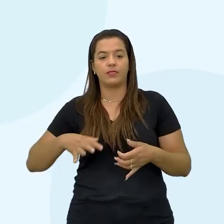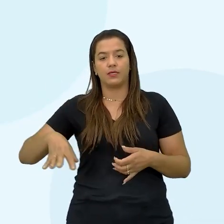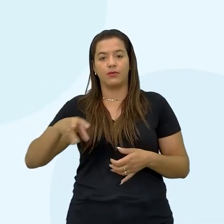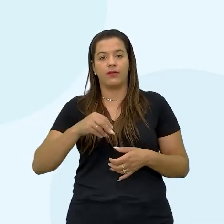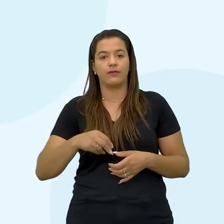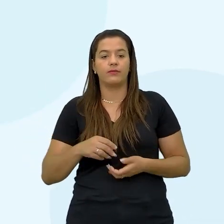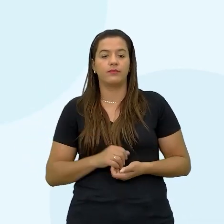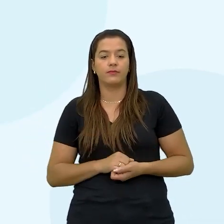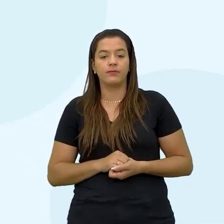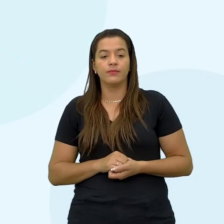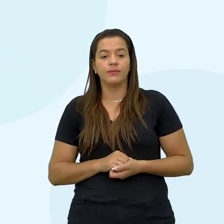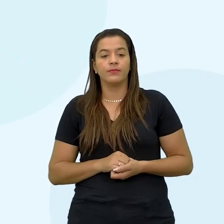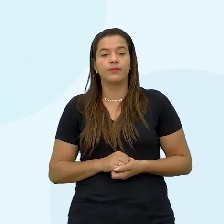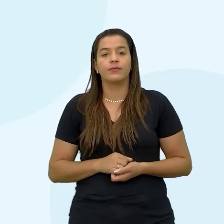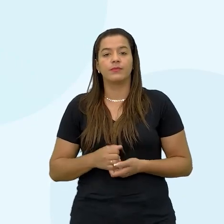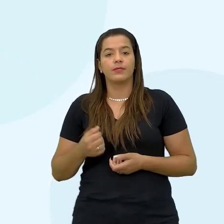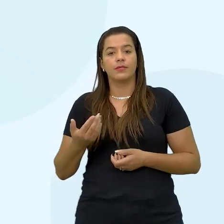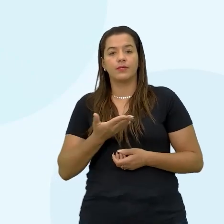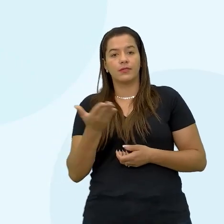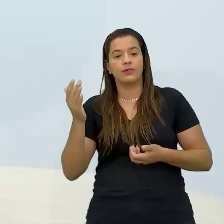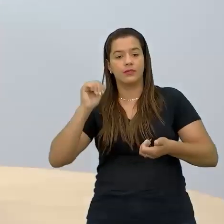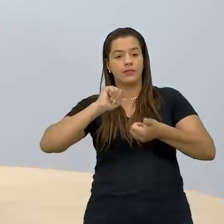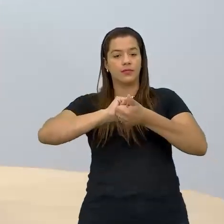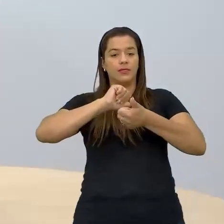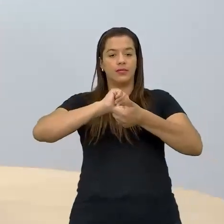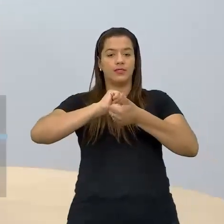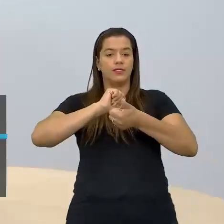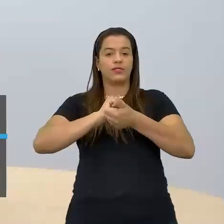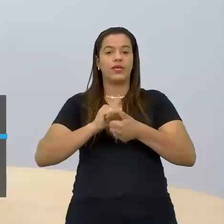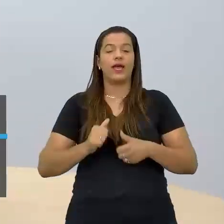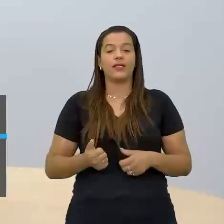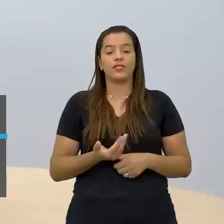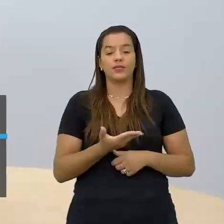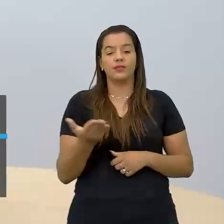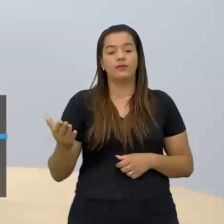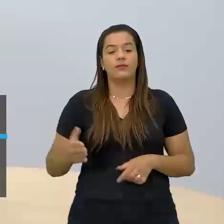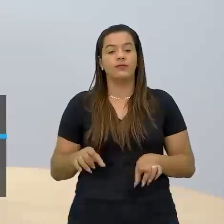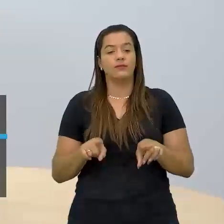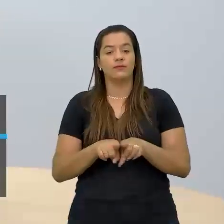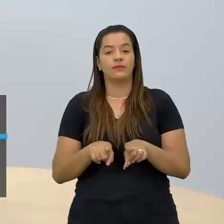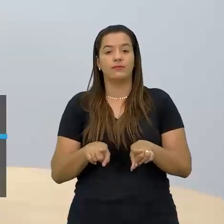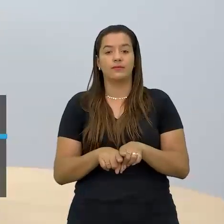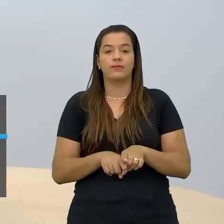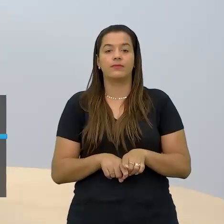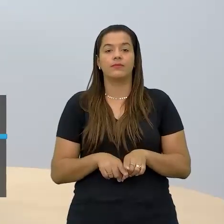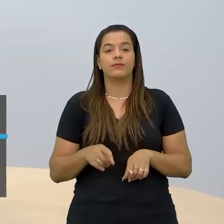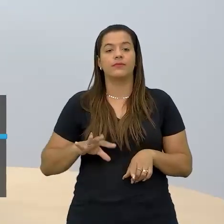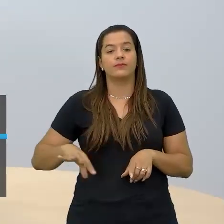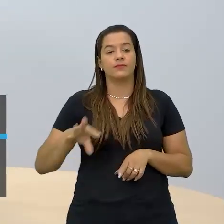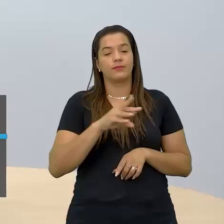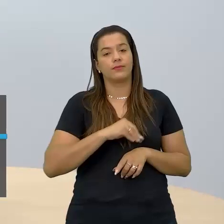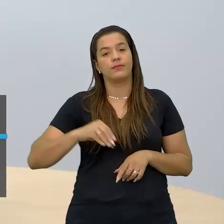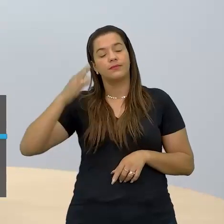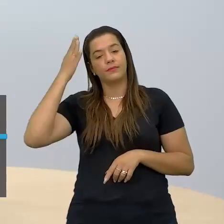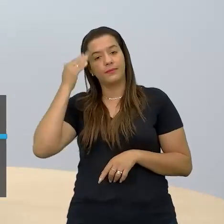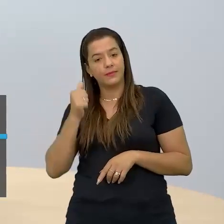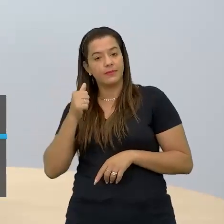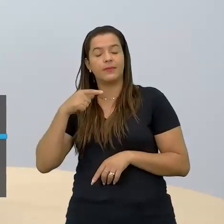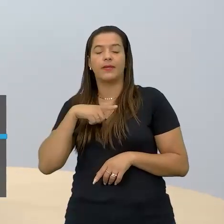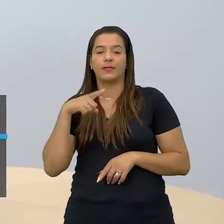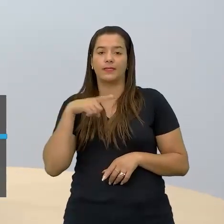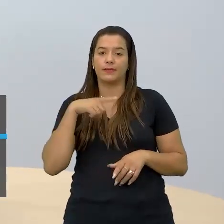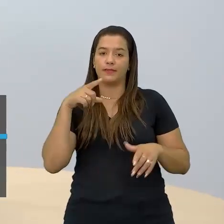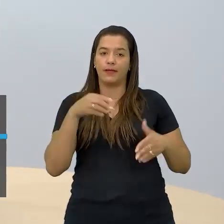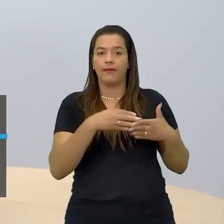é a missão do professor na atualidade? Já que ele agora não é o único detentor de todos os saberes. Não, ele vai guiar